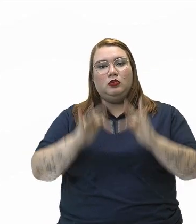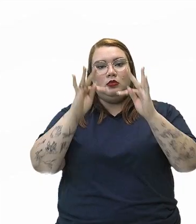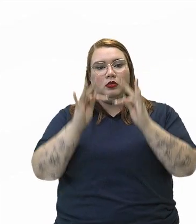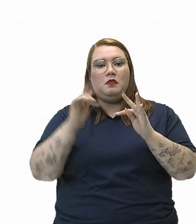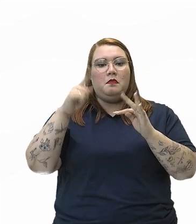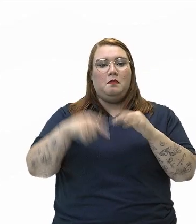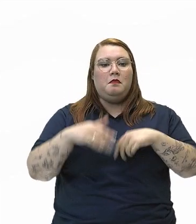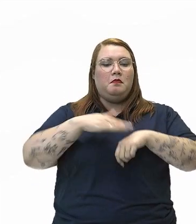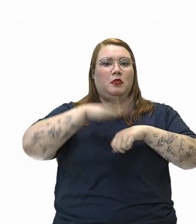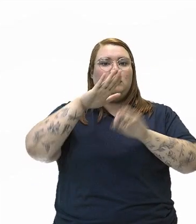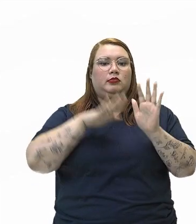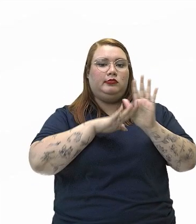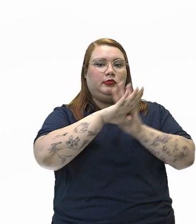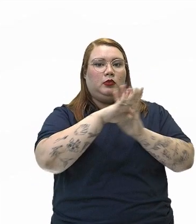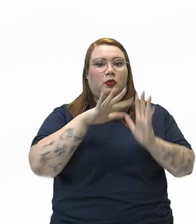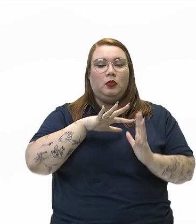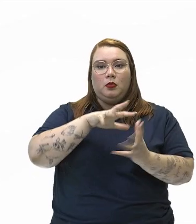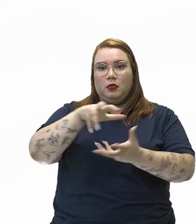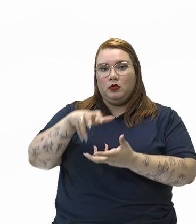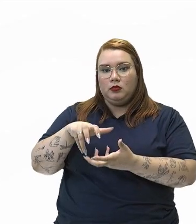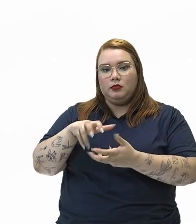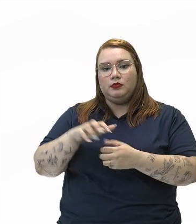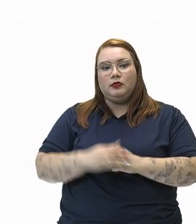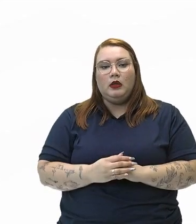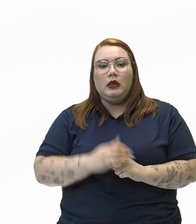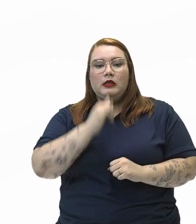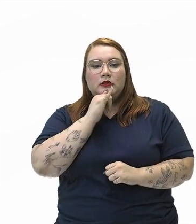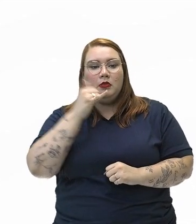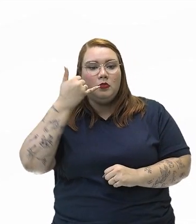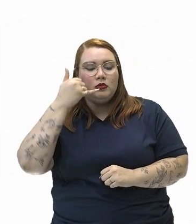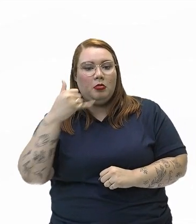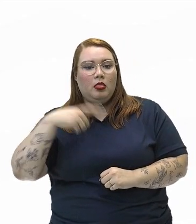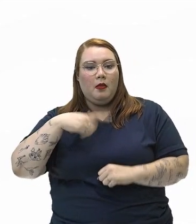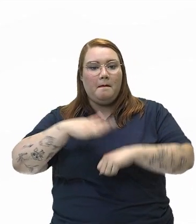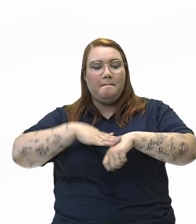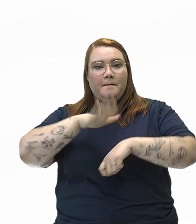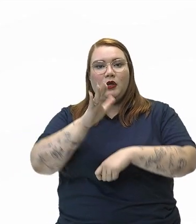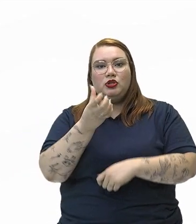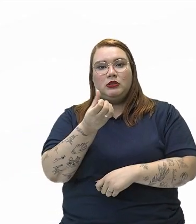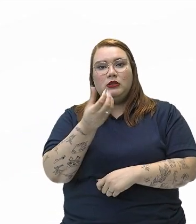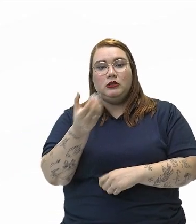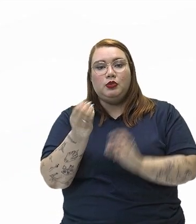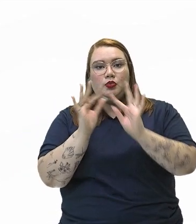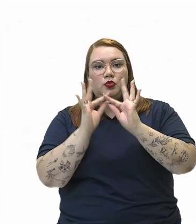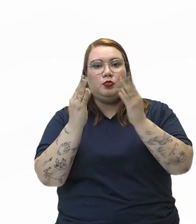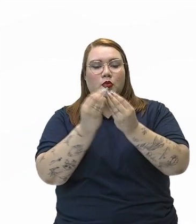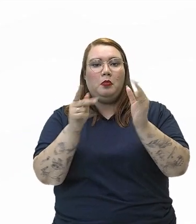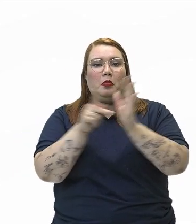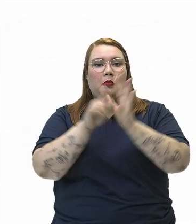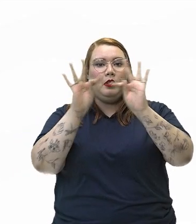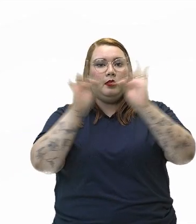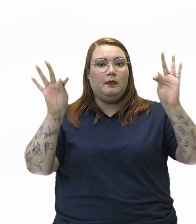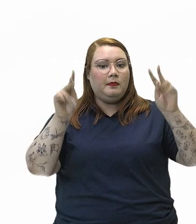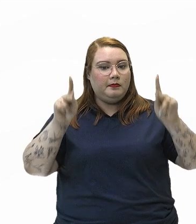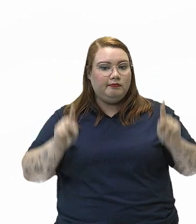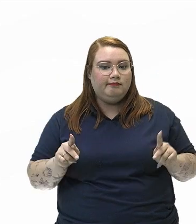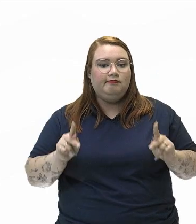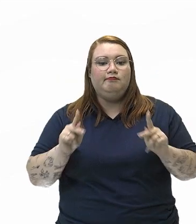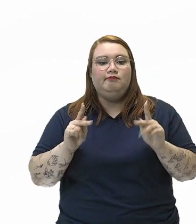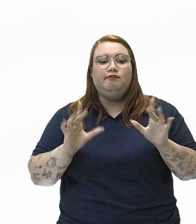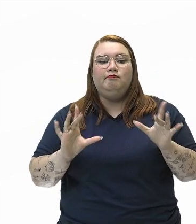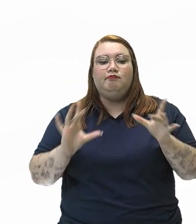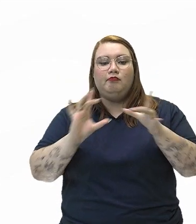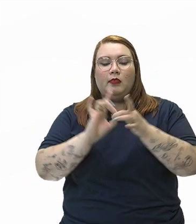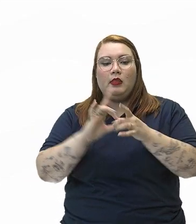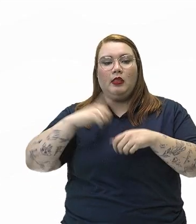mais cresce no mundo. Um smartphone, ele contém mais de 60 elementos da tabela periódica, incluindo